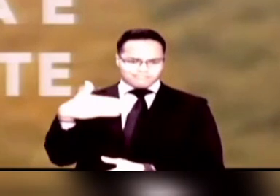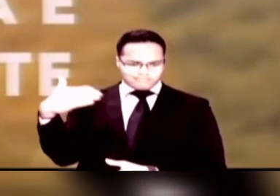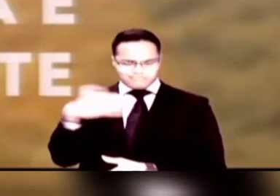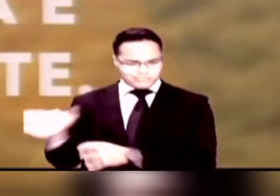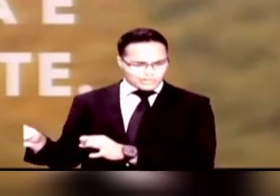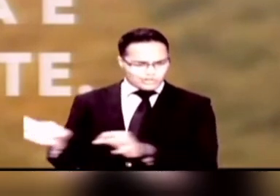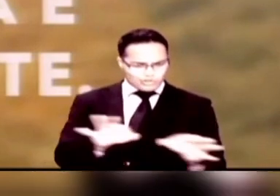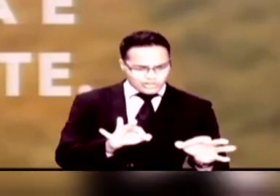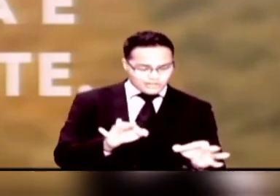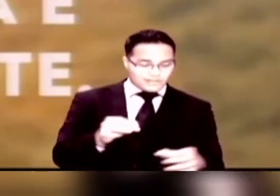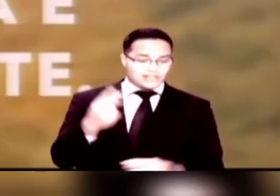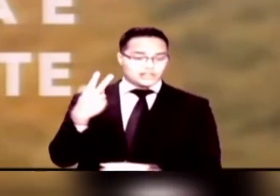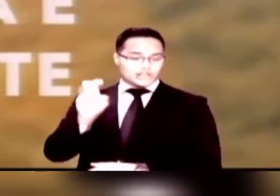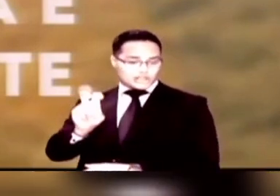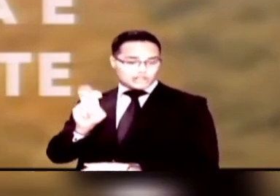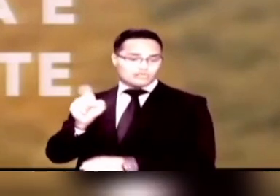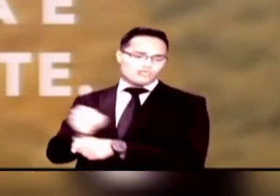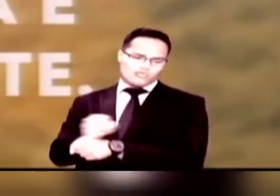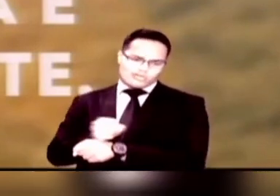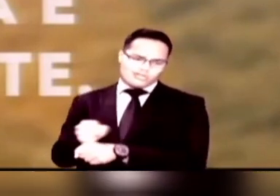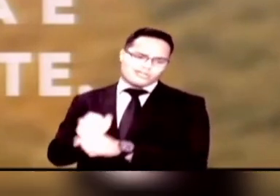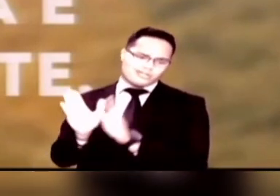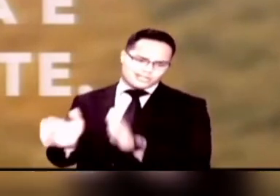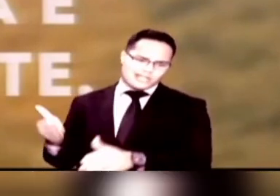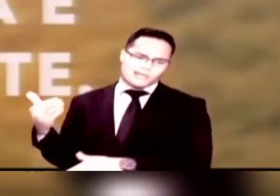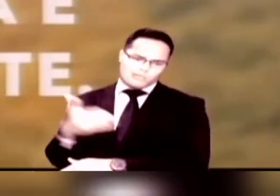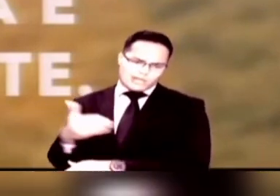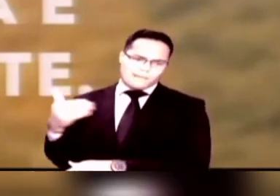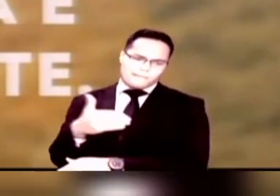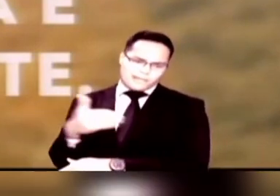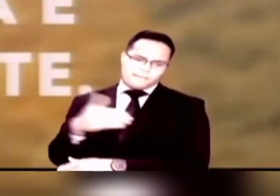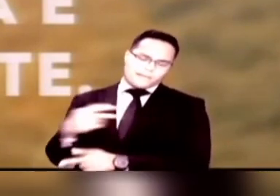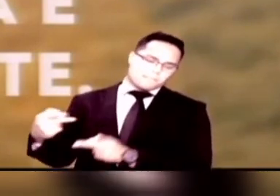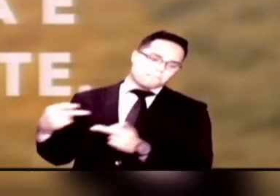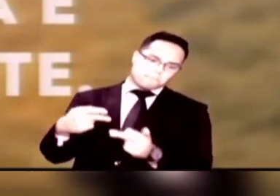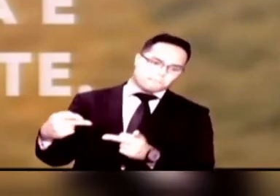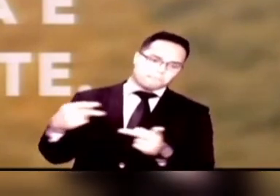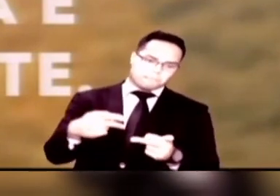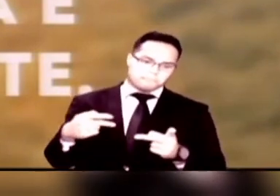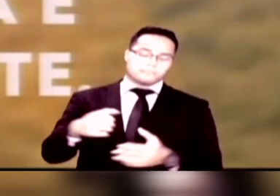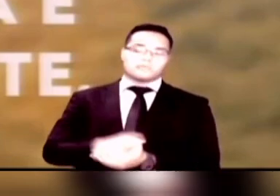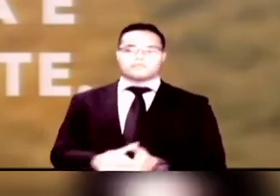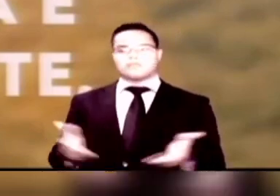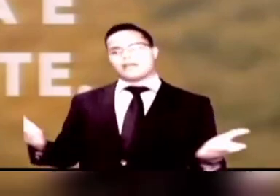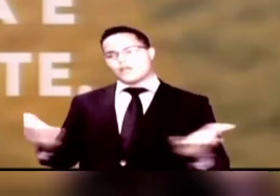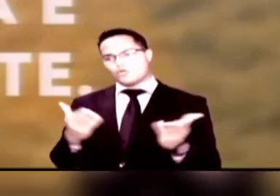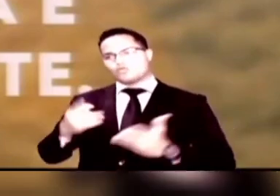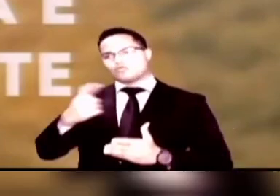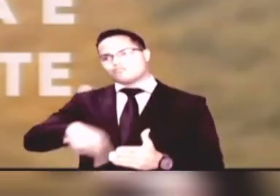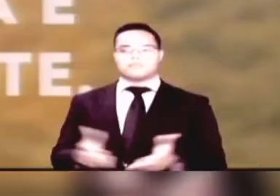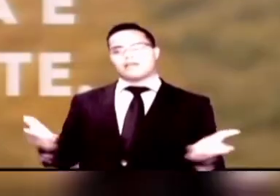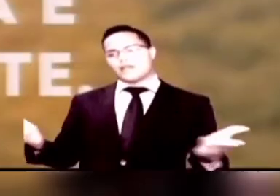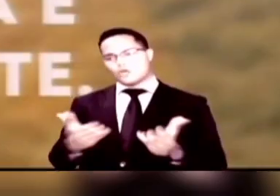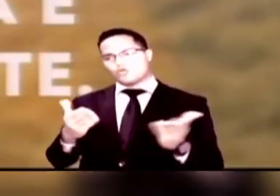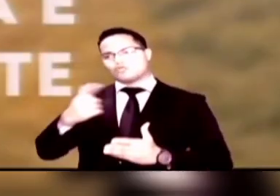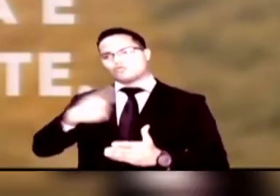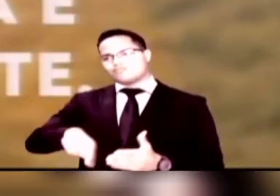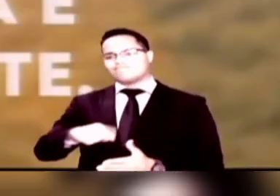câmara pedir mais atenção a esse público nesta quarta-feira foi agradecer pelas conquistas recentes